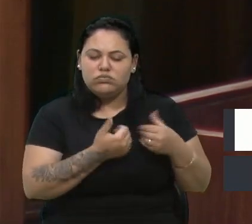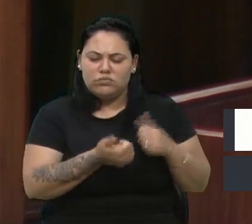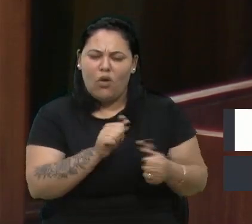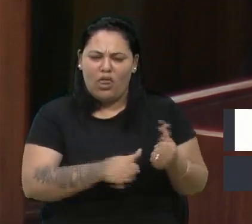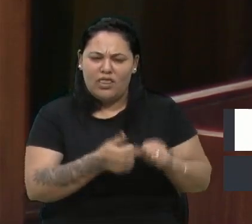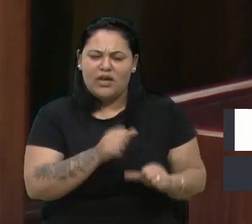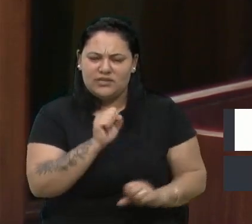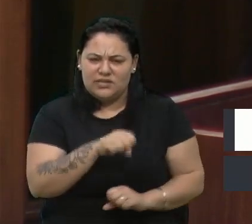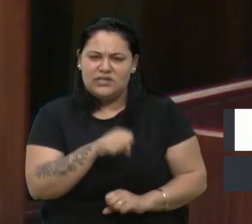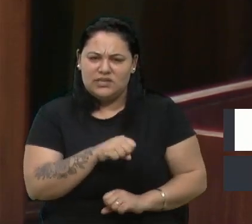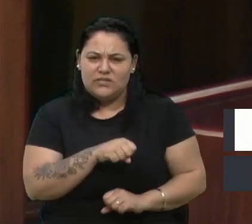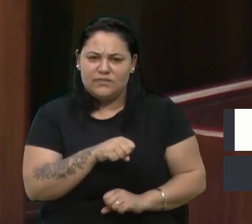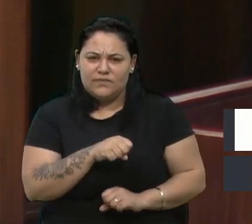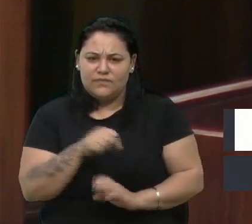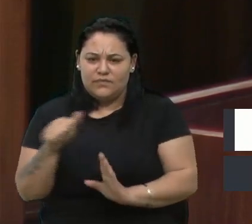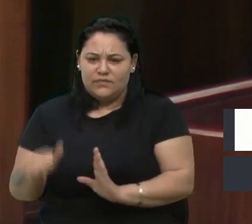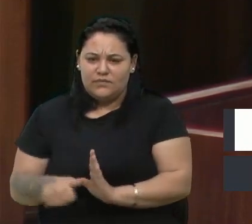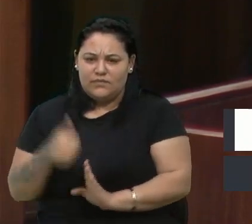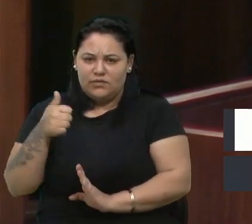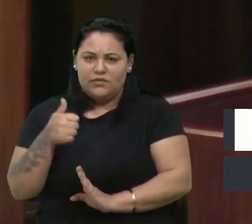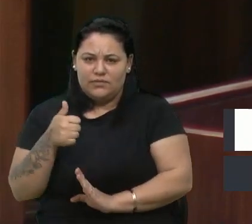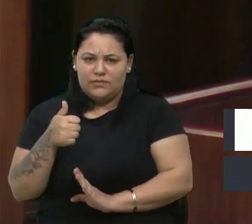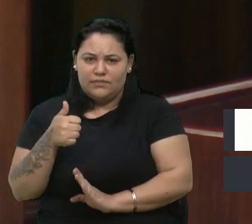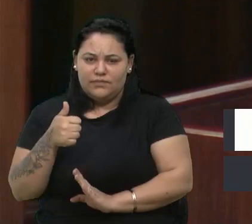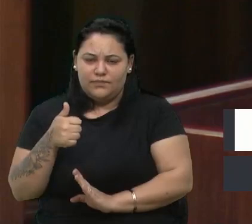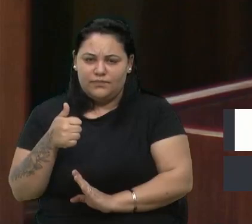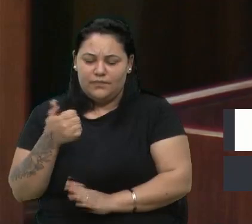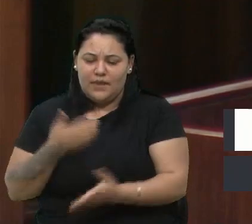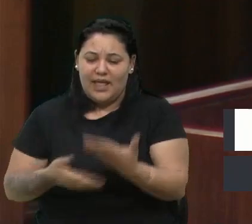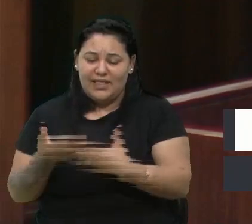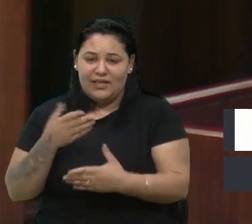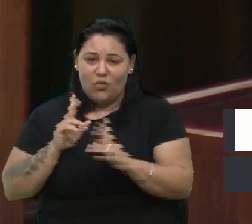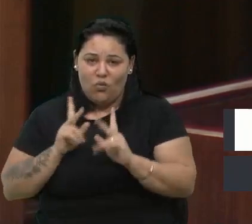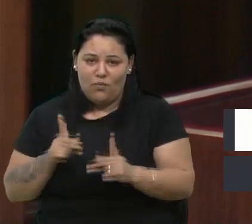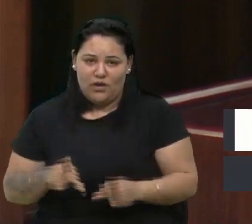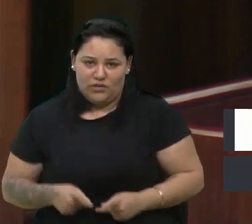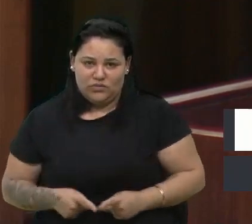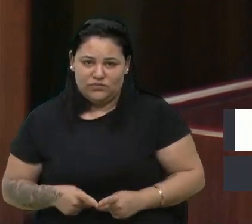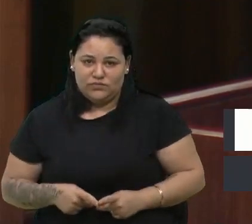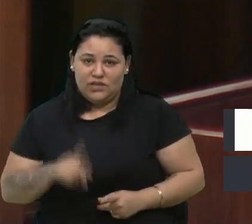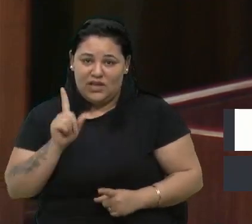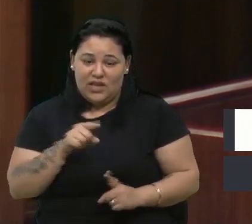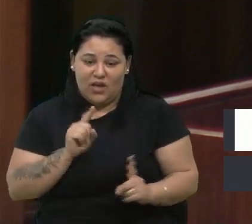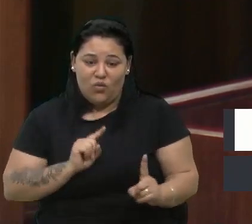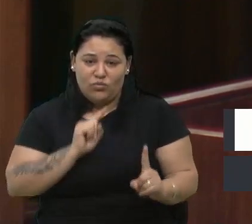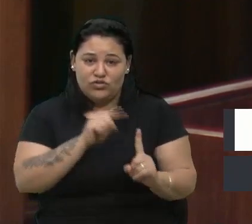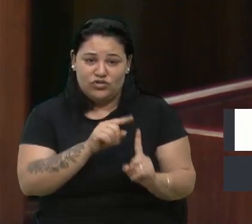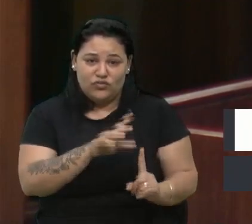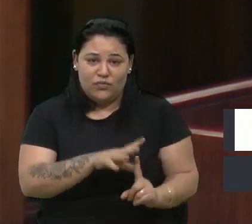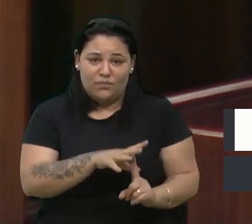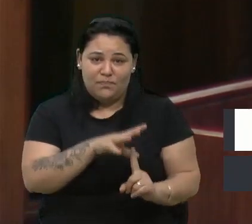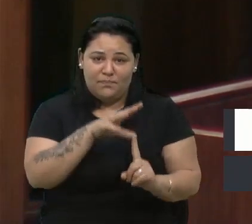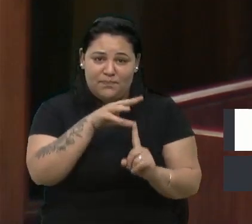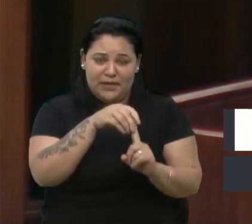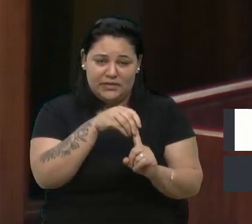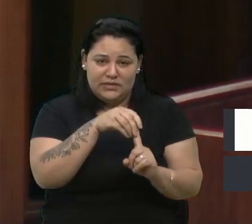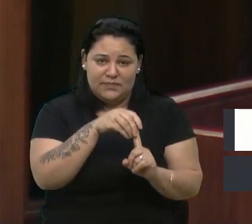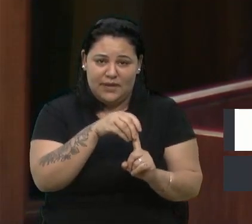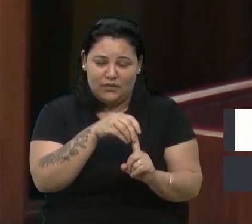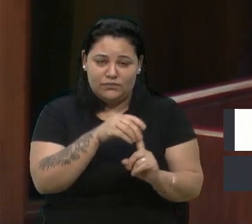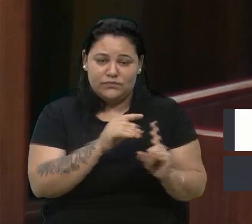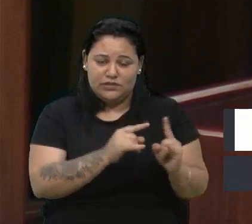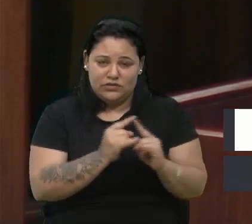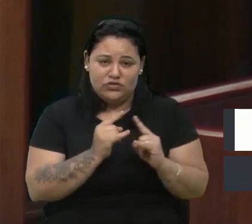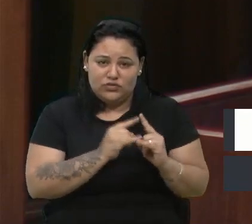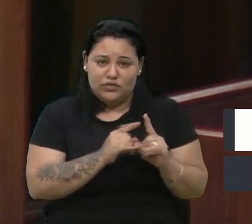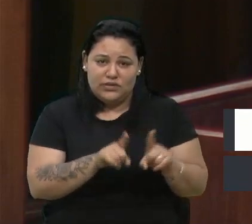agregam condições melhores para atender o ser humano, que este é o objetivo principal dessas entidades.